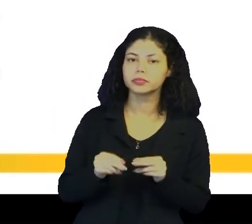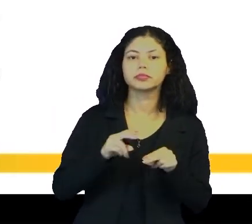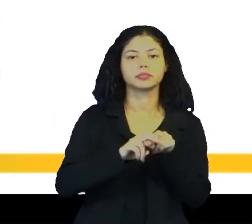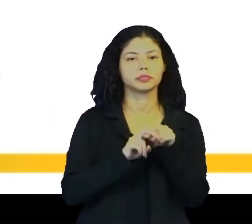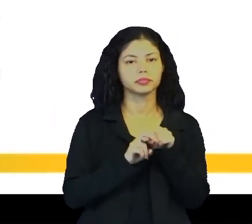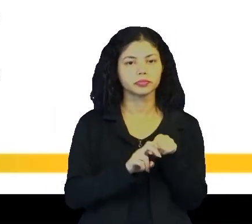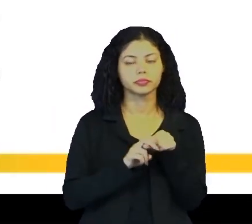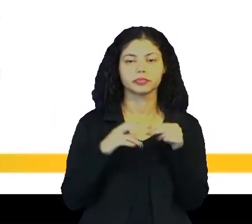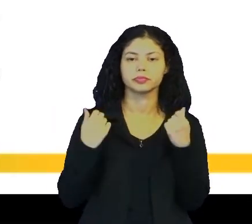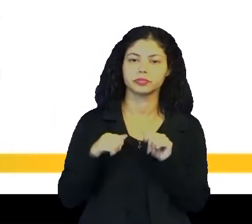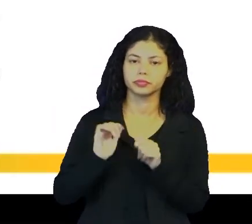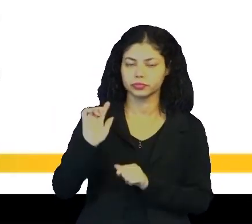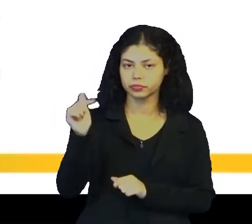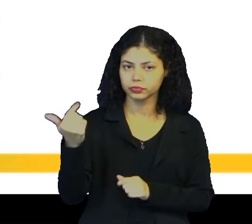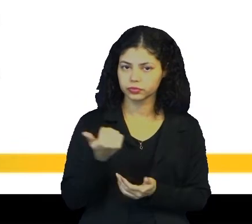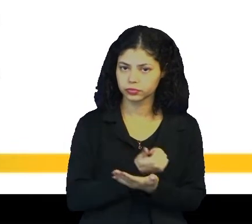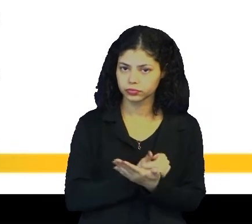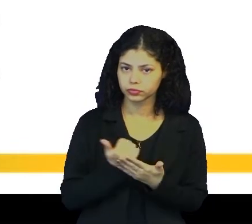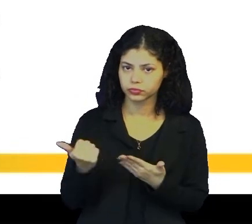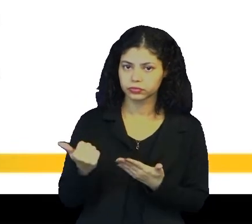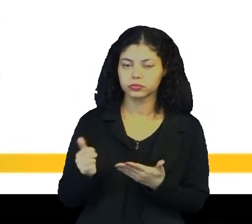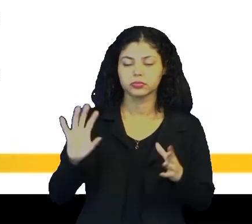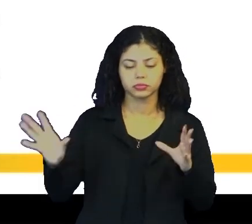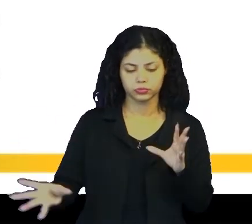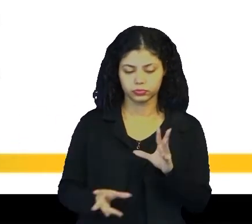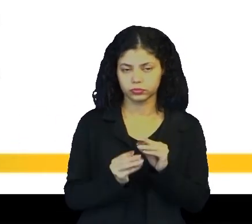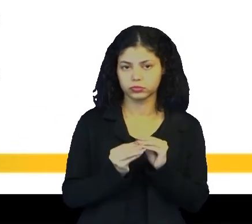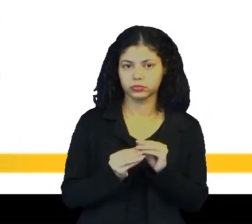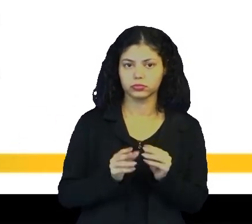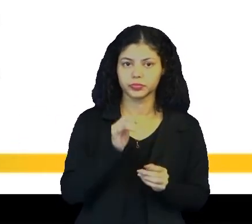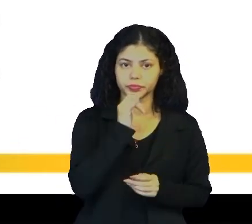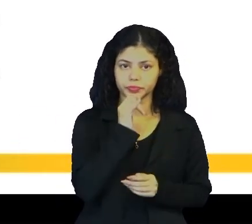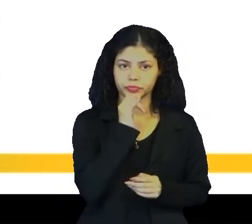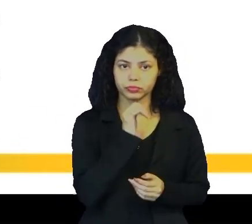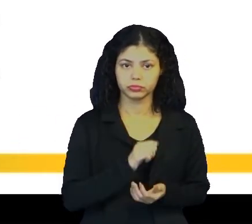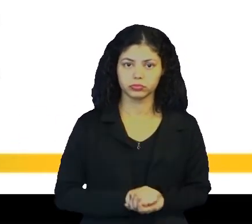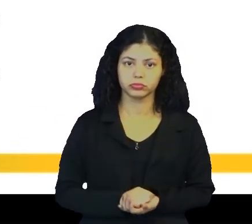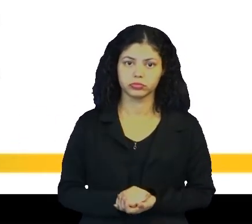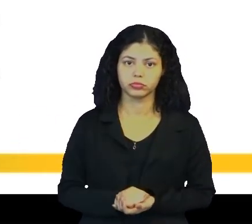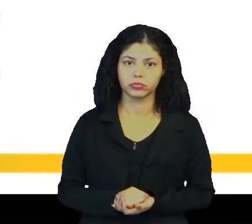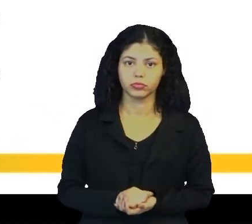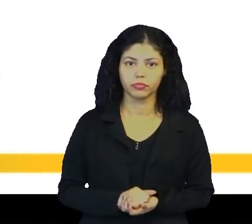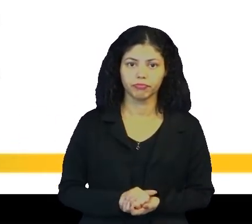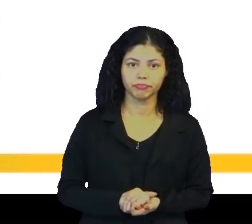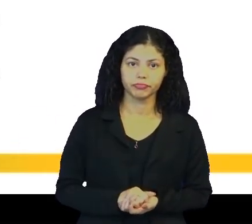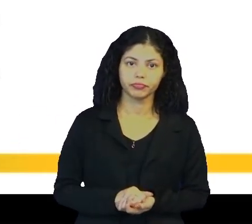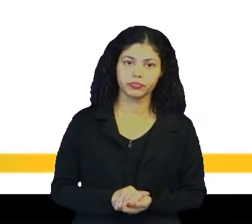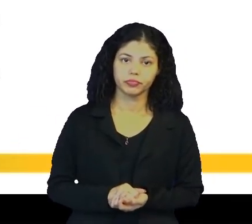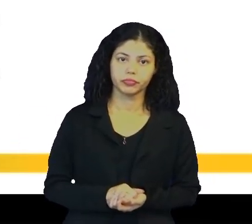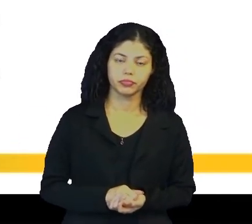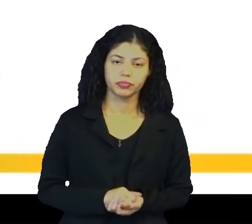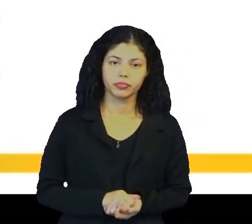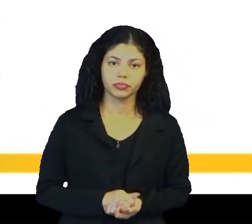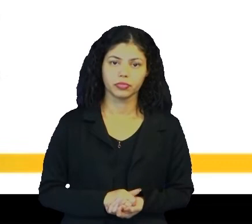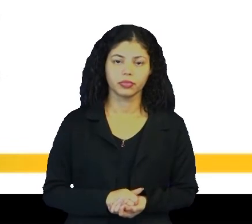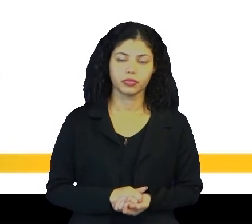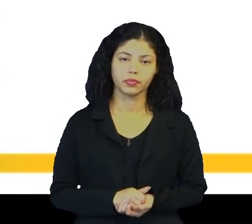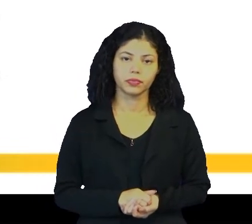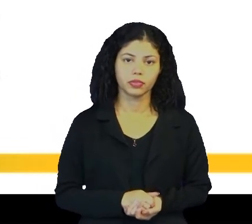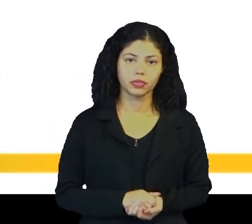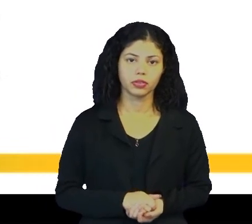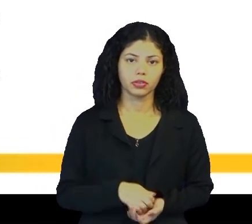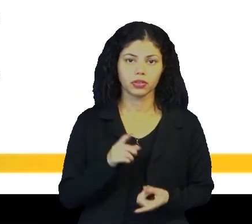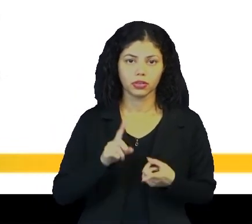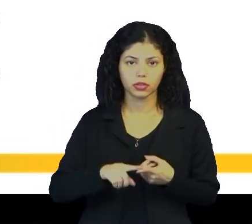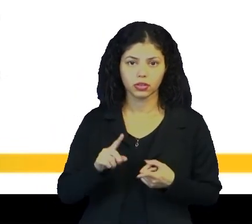portanto, necessita de outra ação para completá-la. Por exemplo, because it was cold, I took a coat.